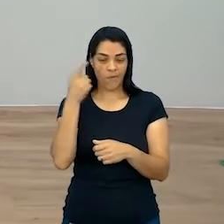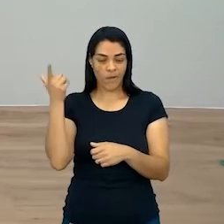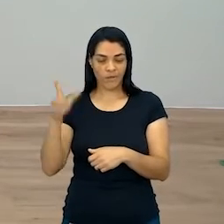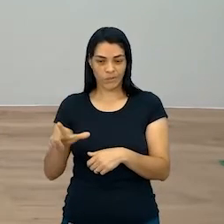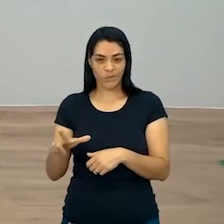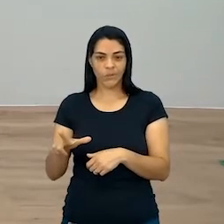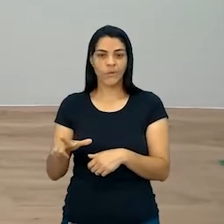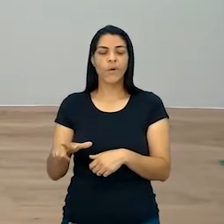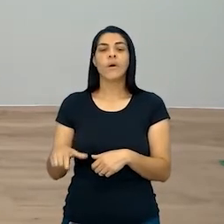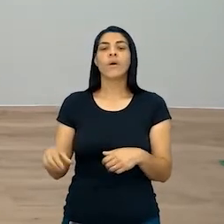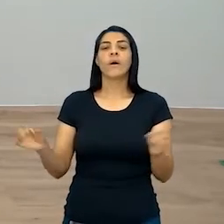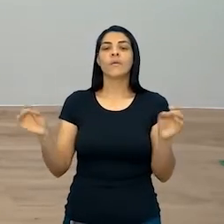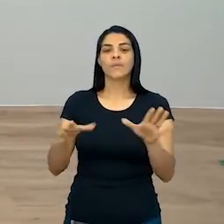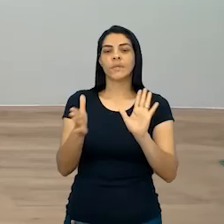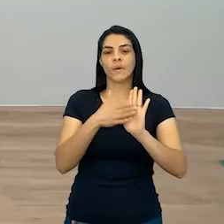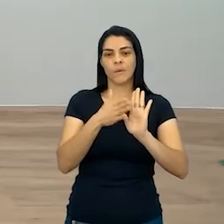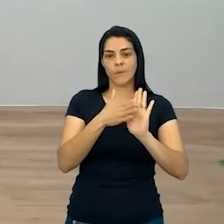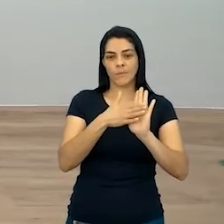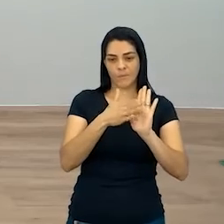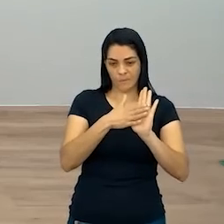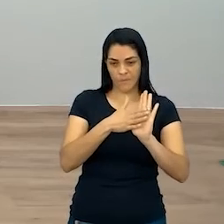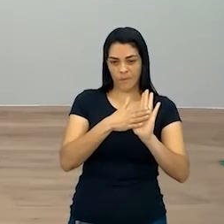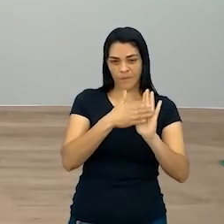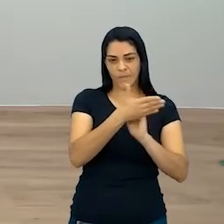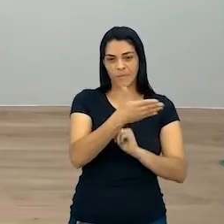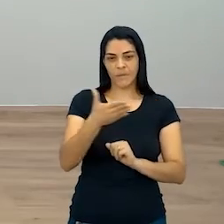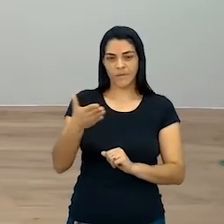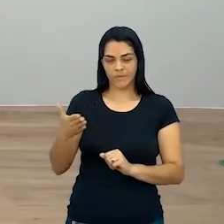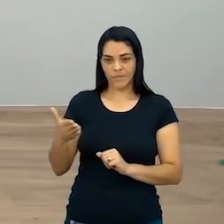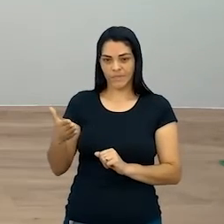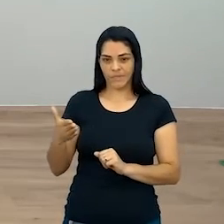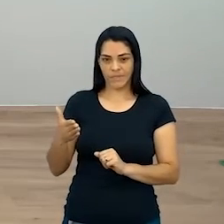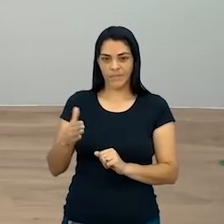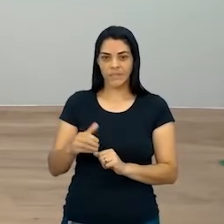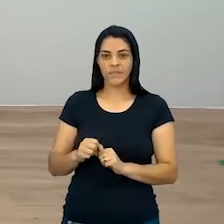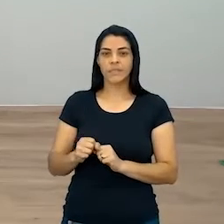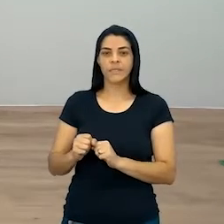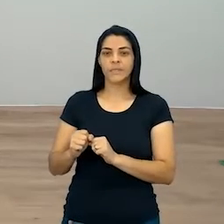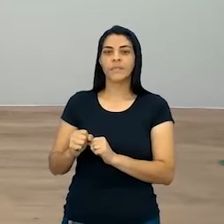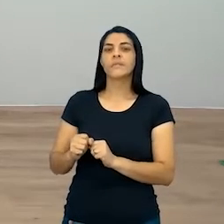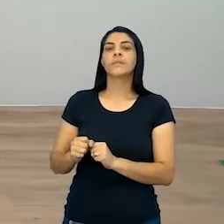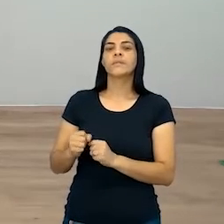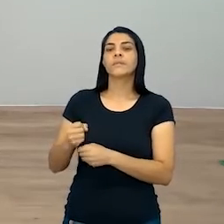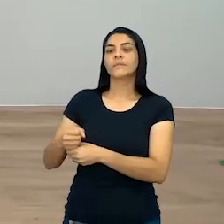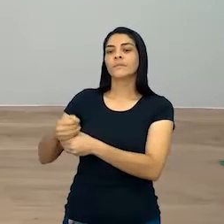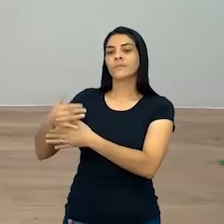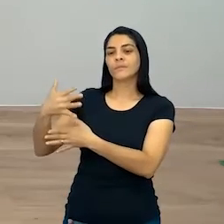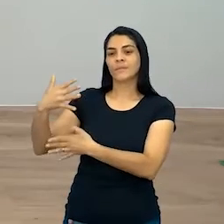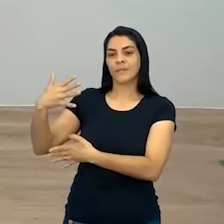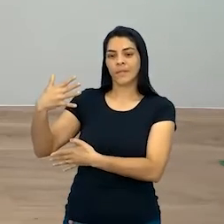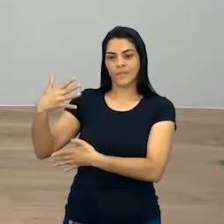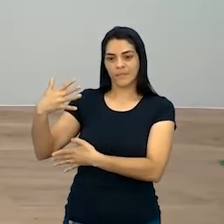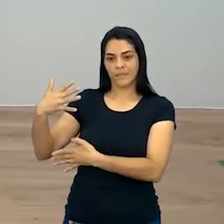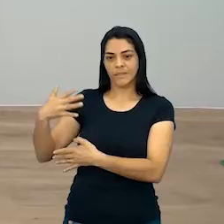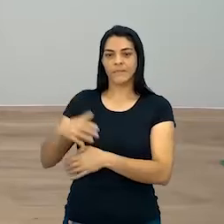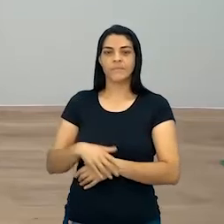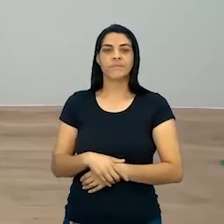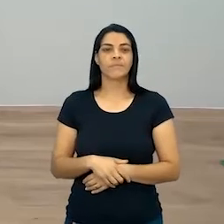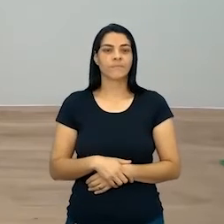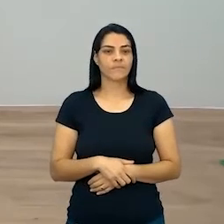uma proposta para o desdobramento de vocês, que está no próximo slide, produção.